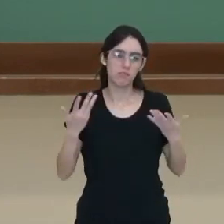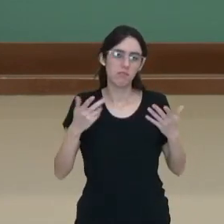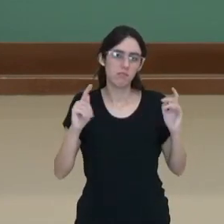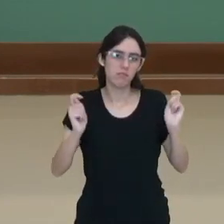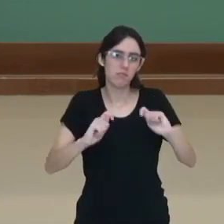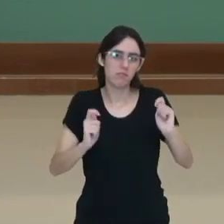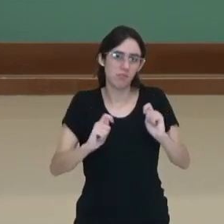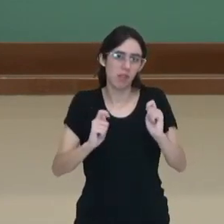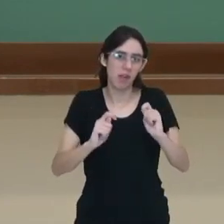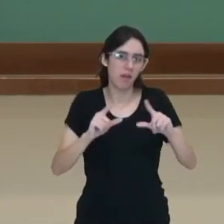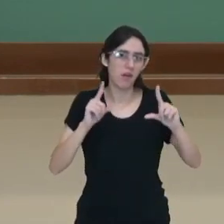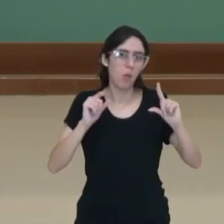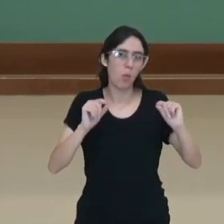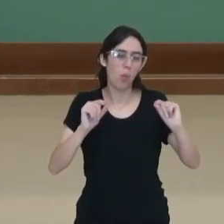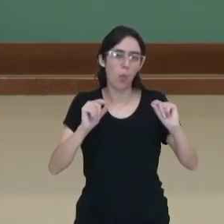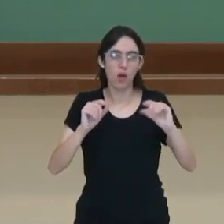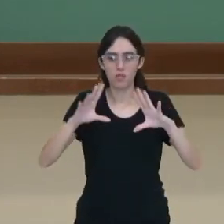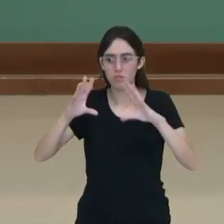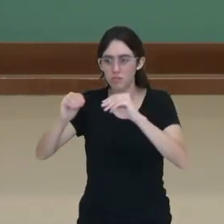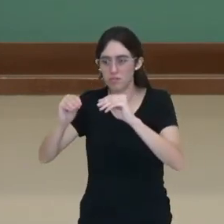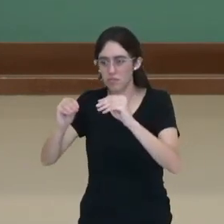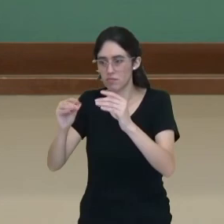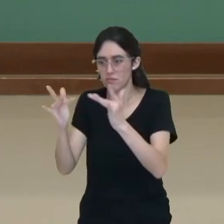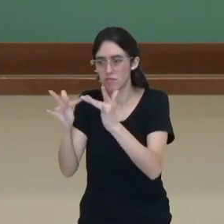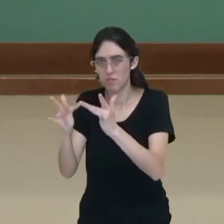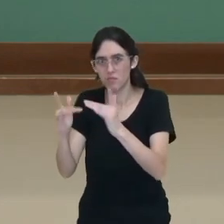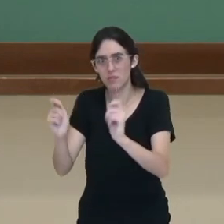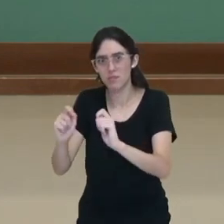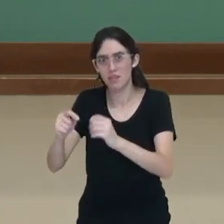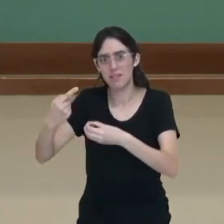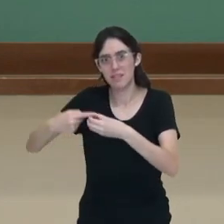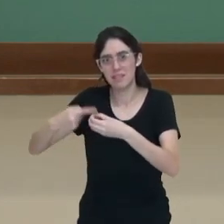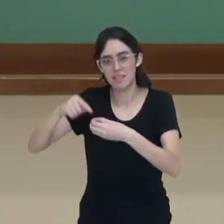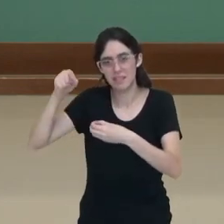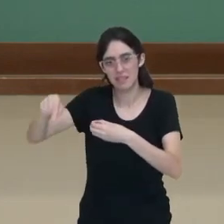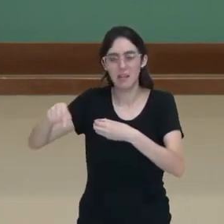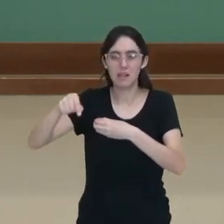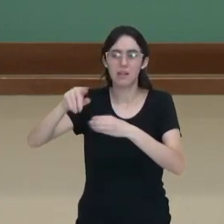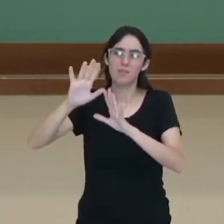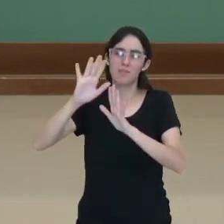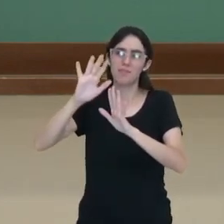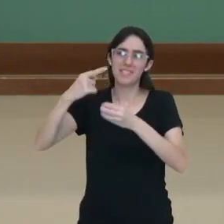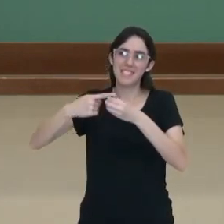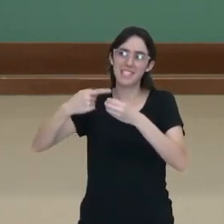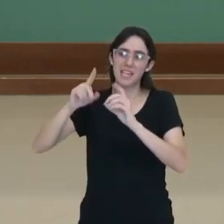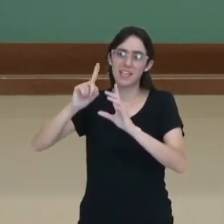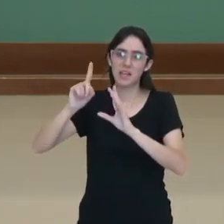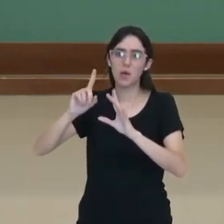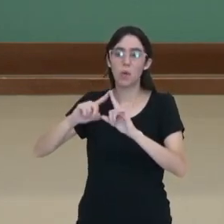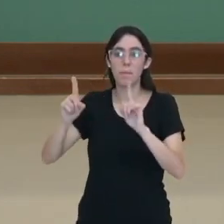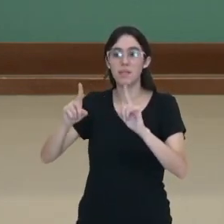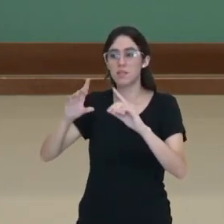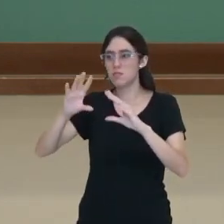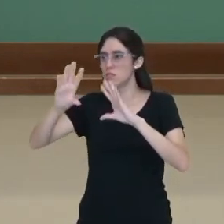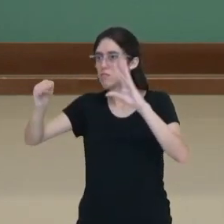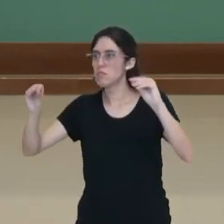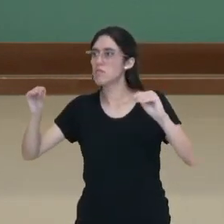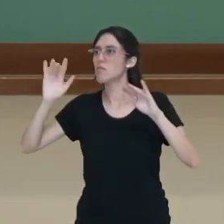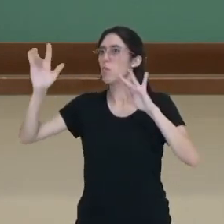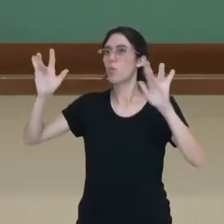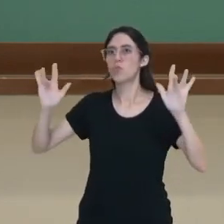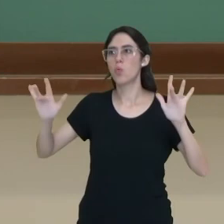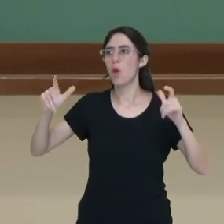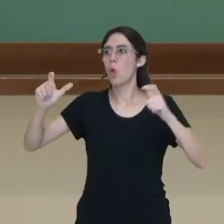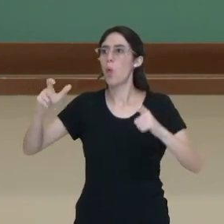possível você tocar, né, a cidade, não a cidade, né, mas os monumentos, a Kaaba,